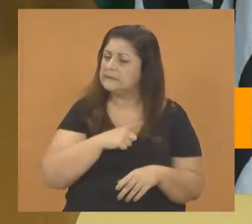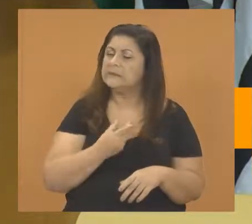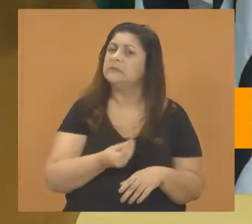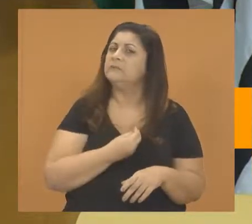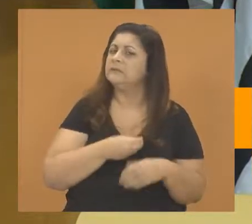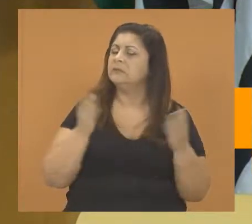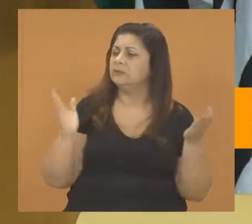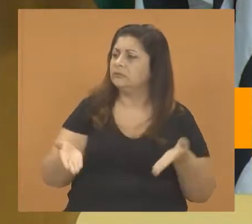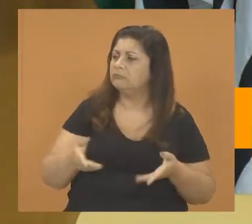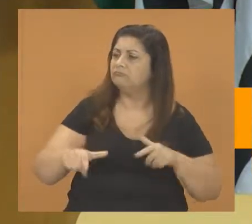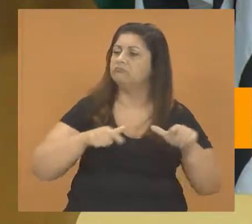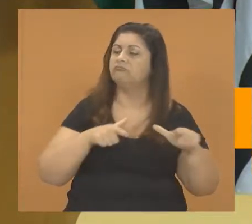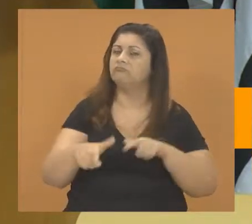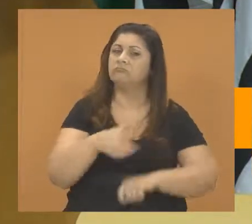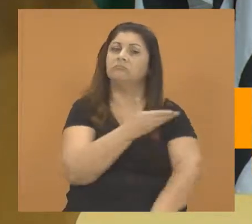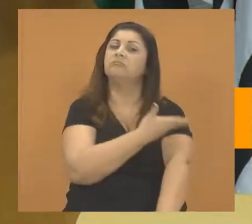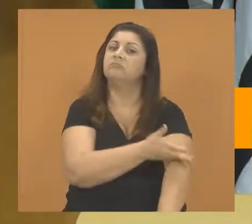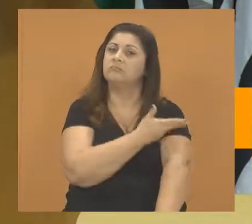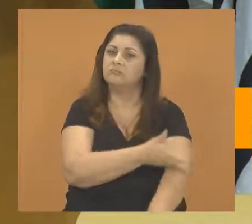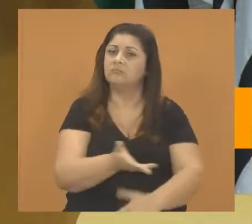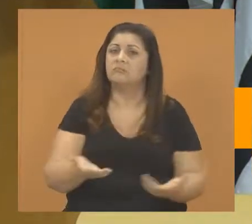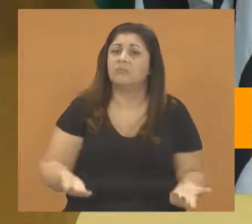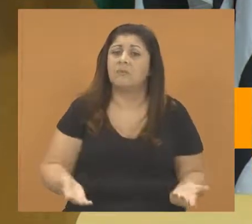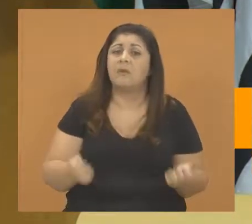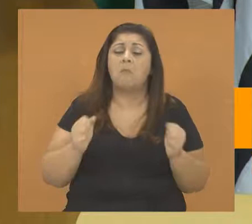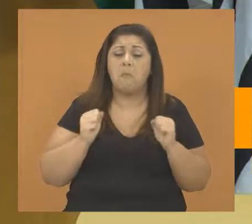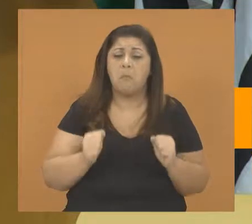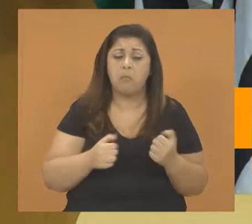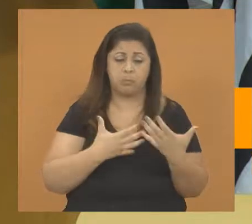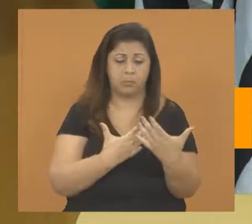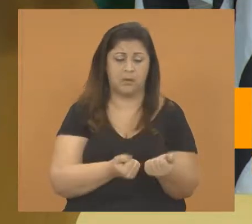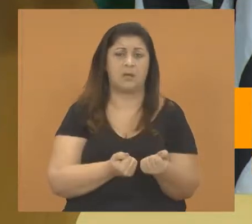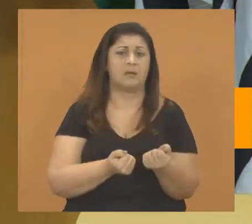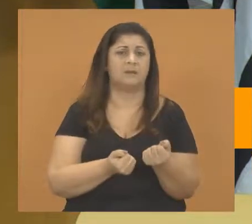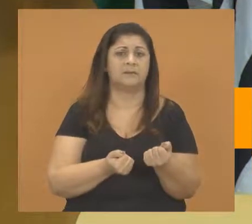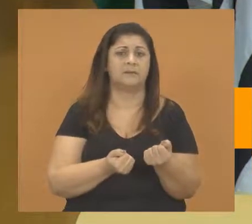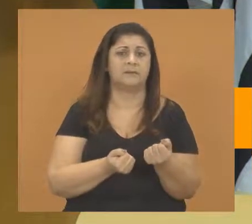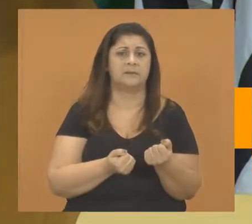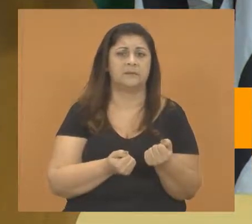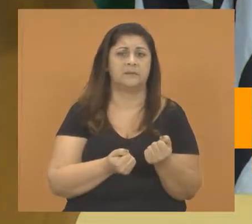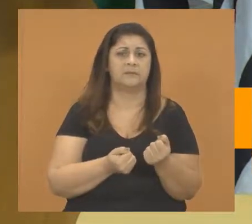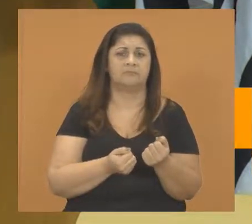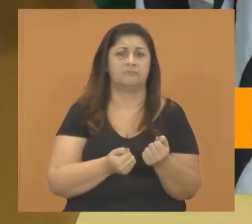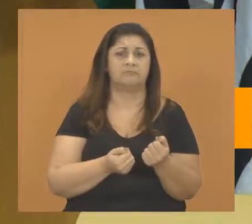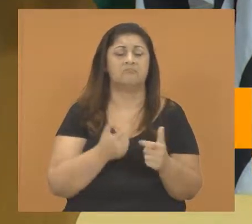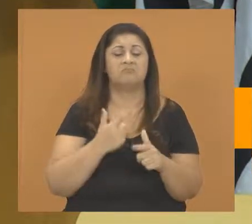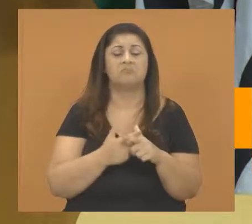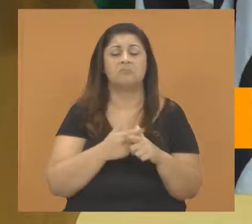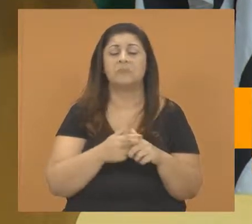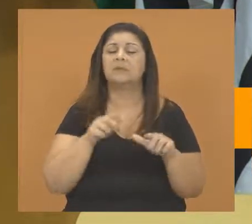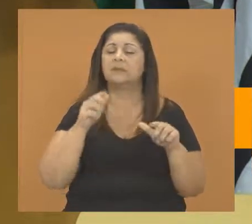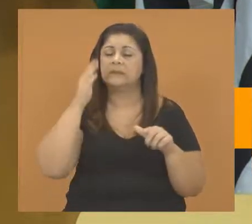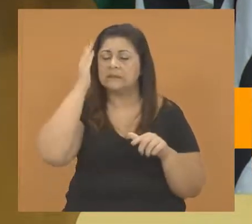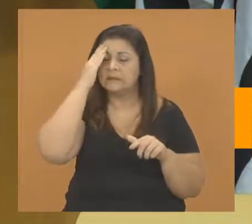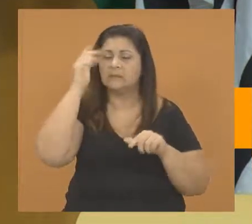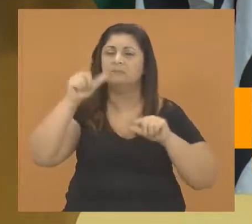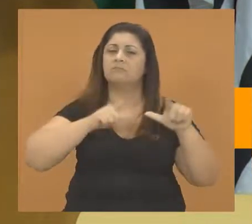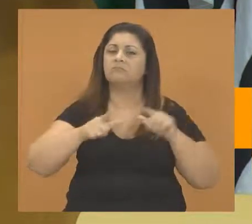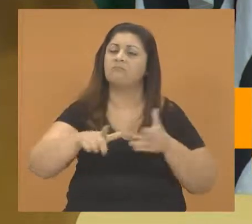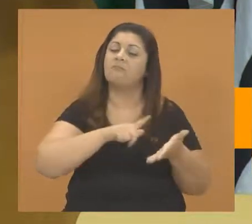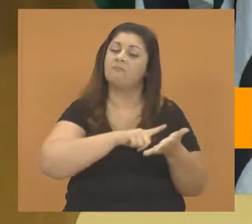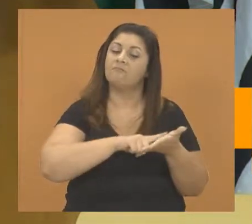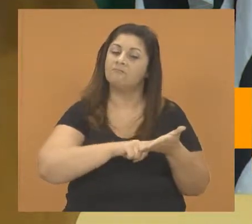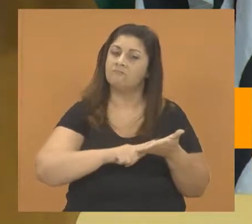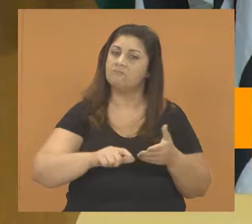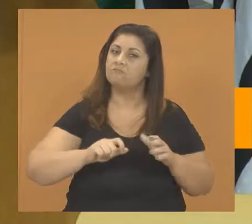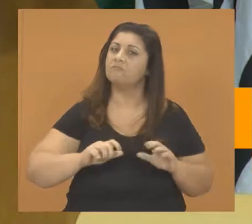capacidade pra poder ocupar esses cargos porque sabe que essas pessoas vão contribuir de uma forma neutra ou seja vão contribuir